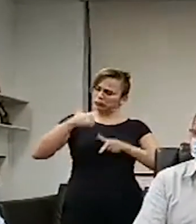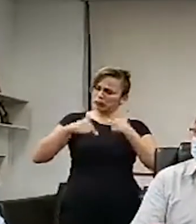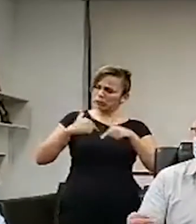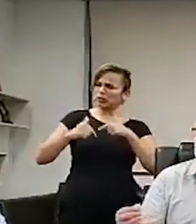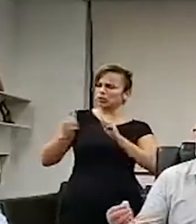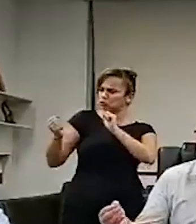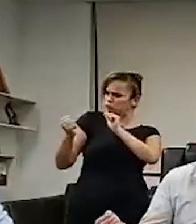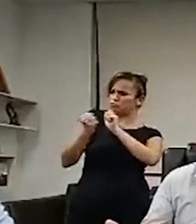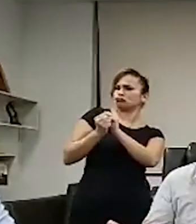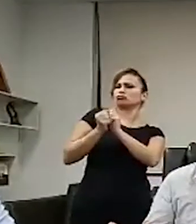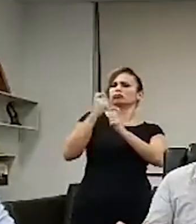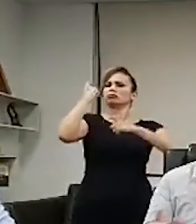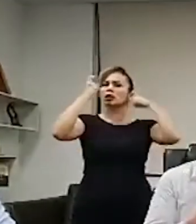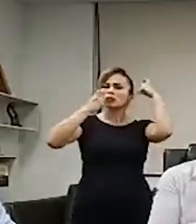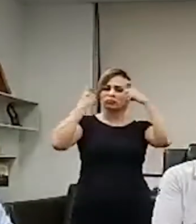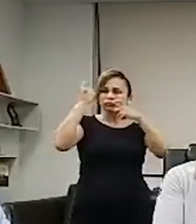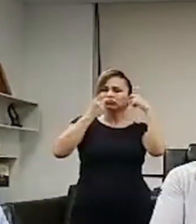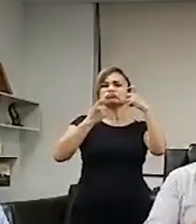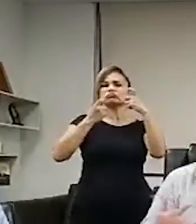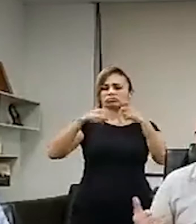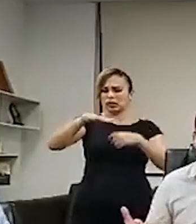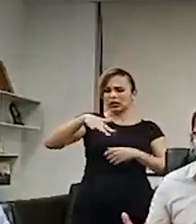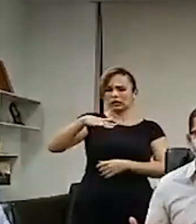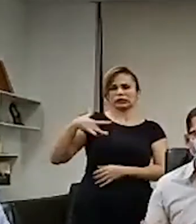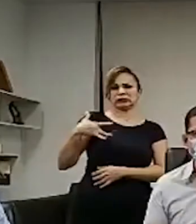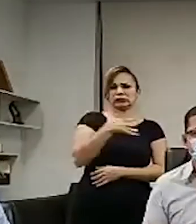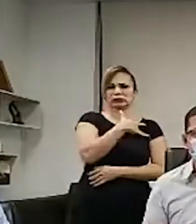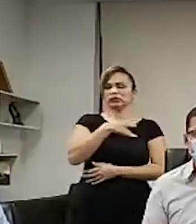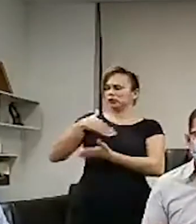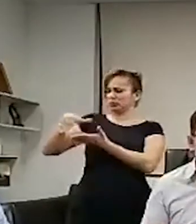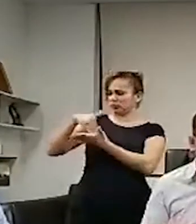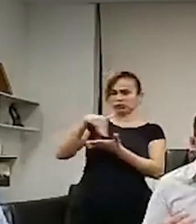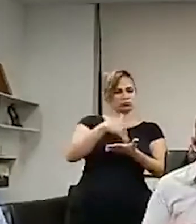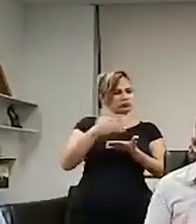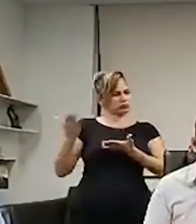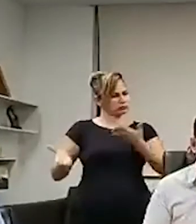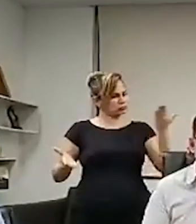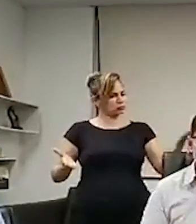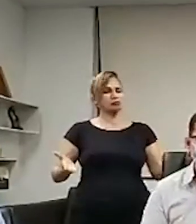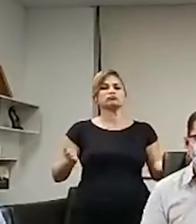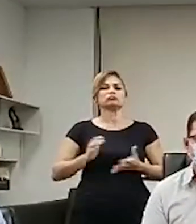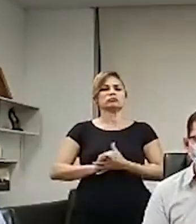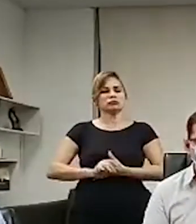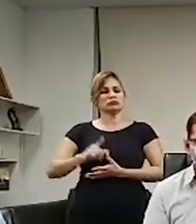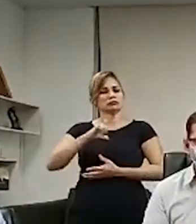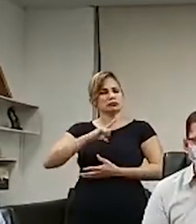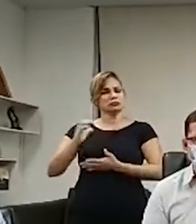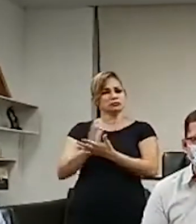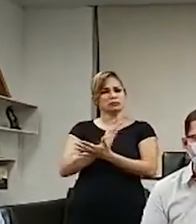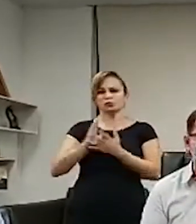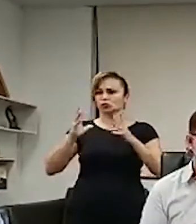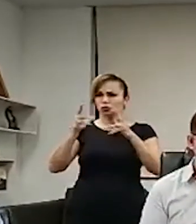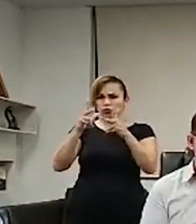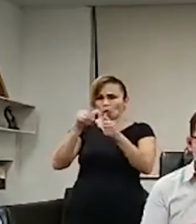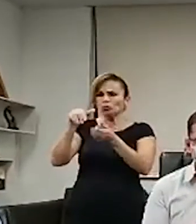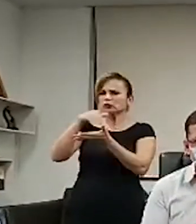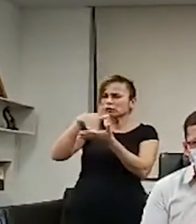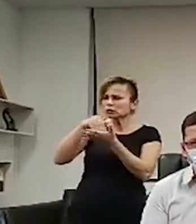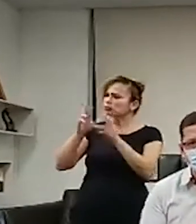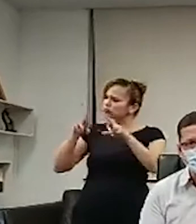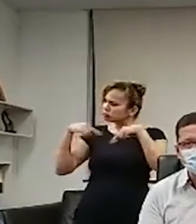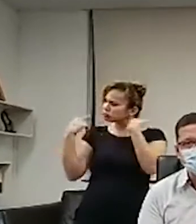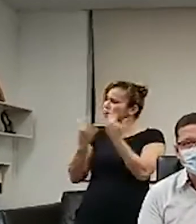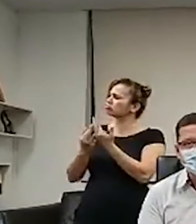preocupados. A questão da saúde aqui, os secretários, eu tenho ouvido todos os secretários, todas